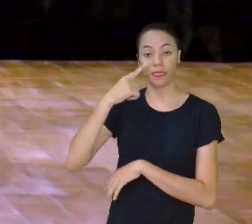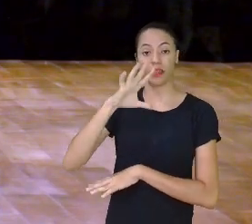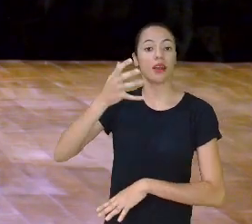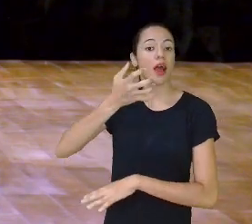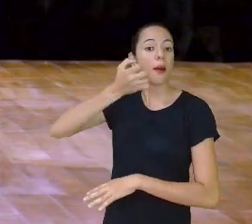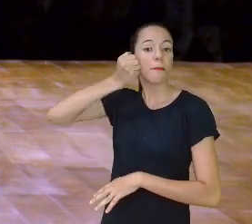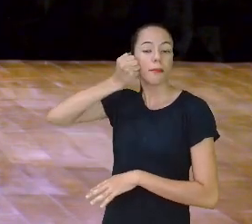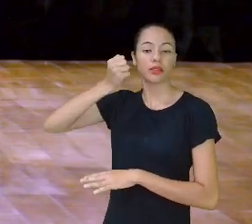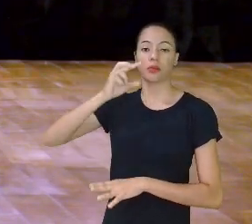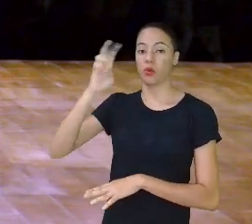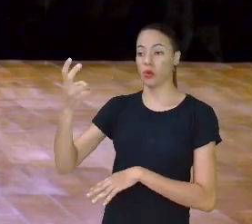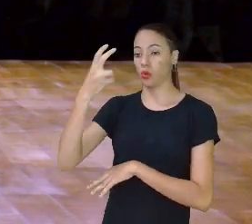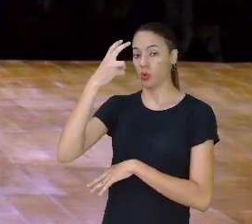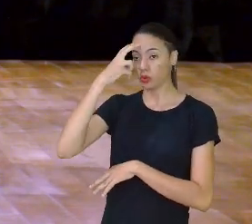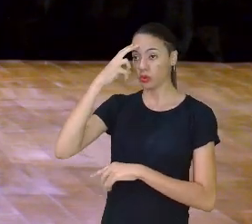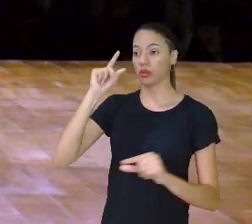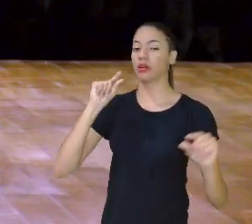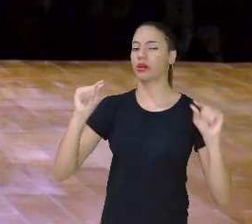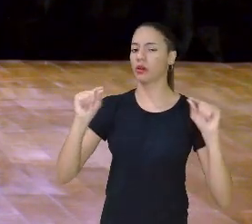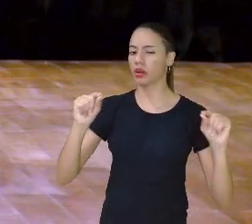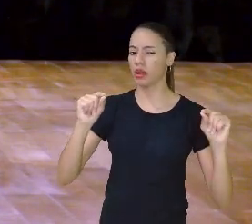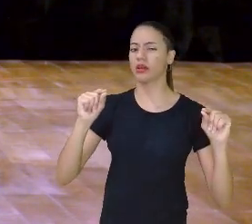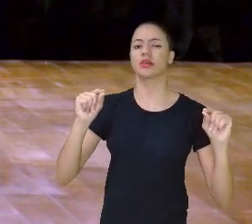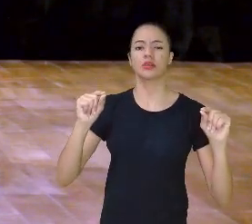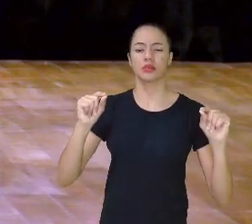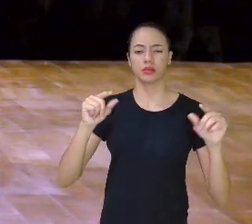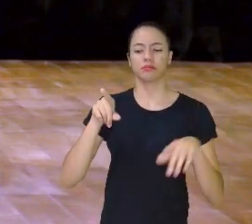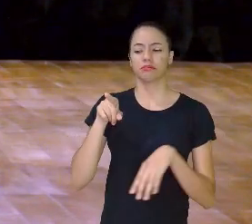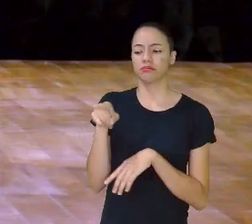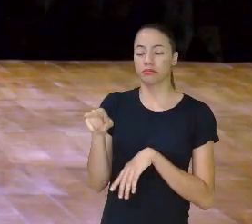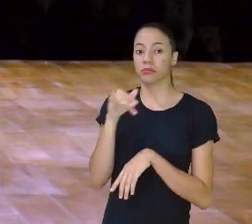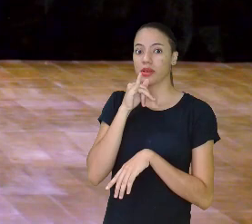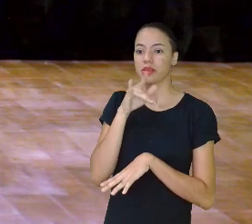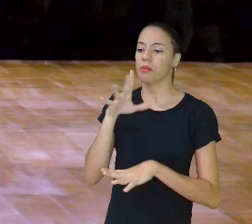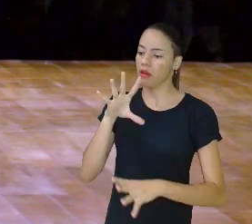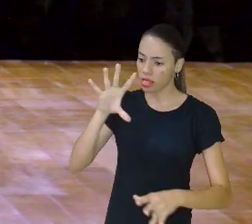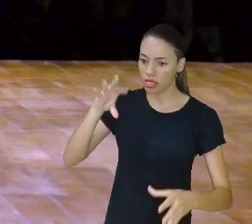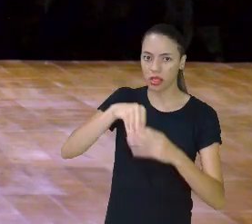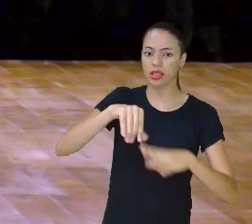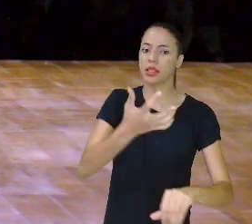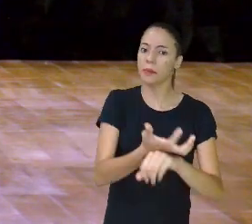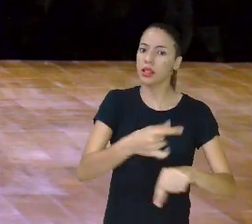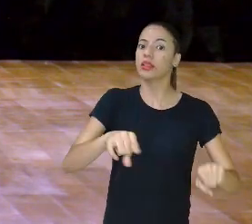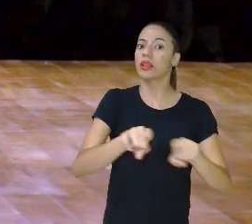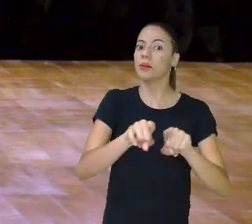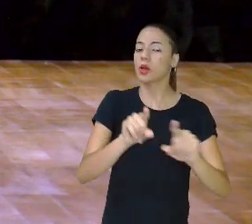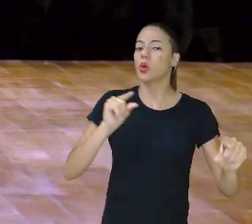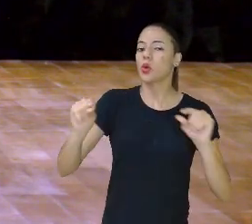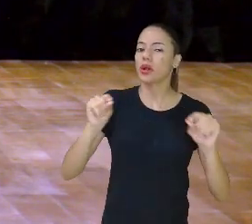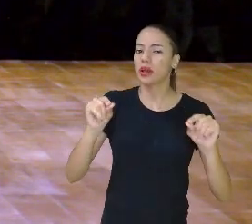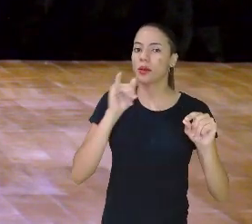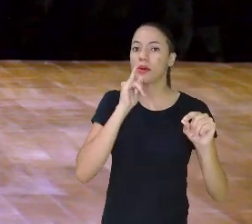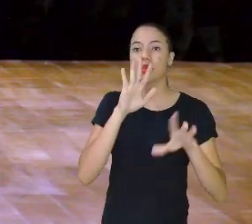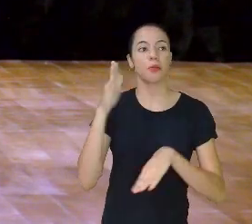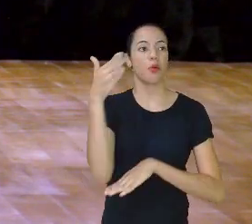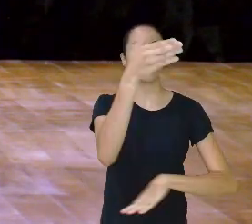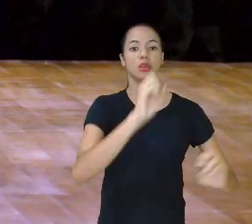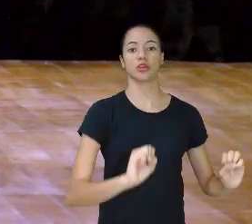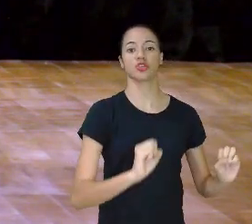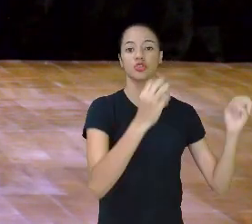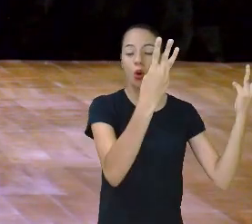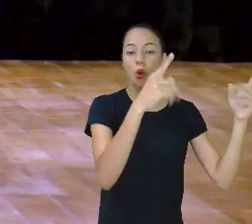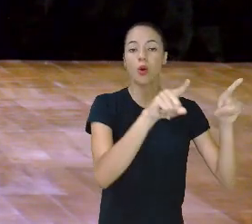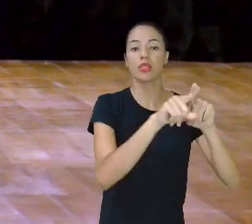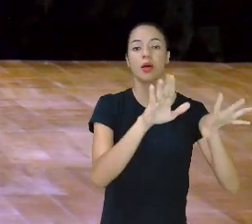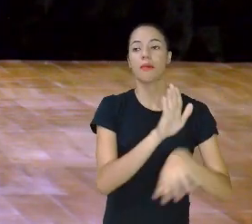patrimônio cultural, a gente está trazendo a ideia que vai estar na nossa disciplina de quê? A gente ir a shows,